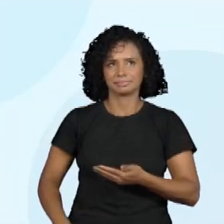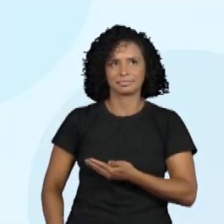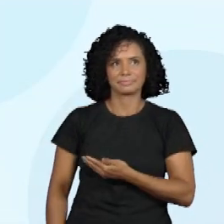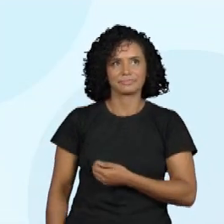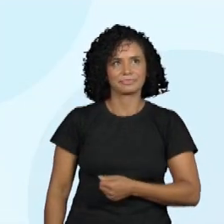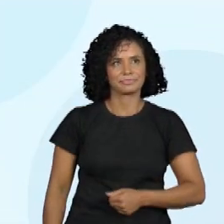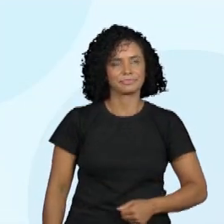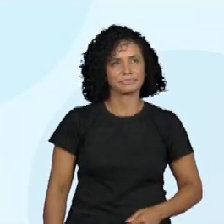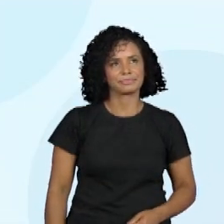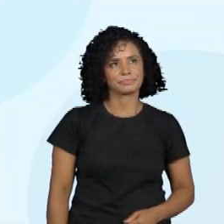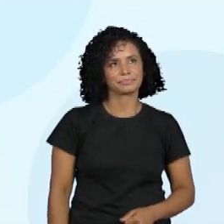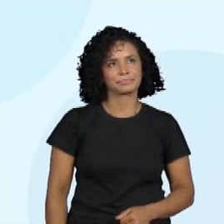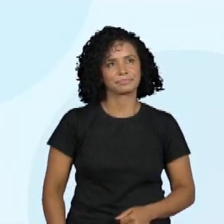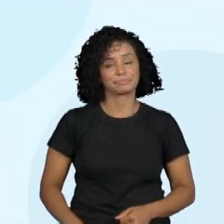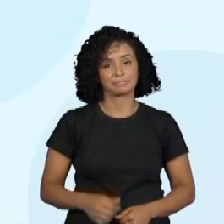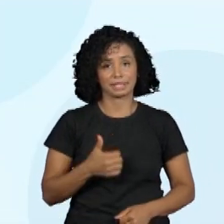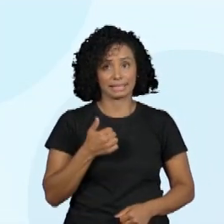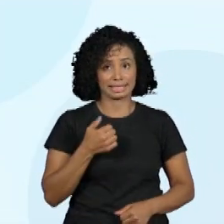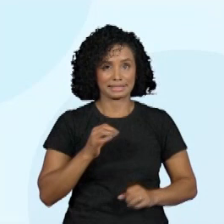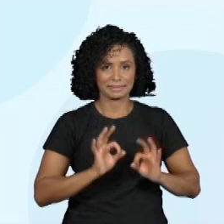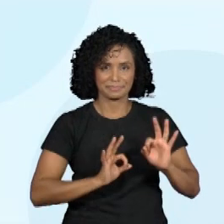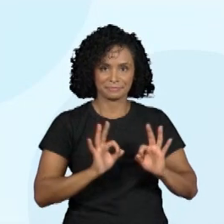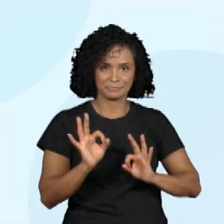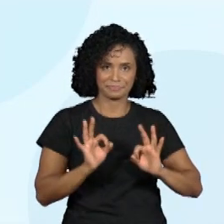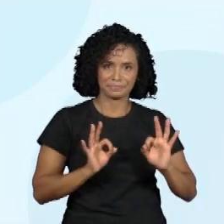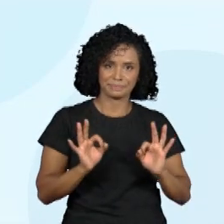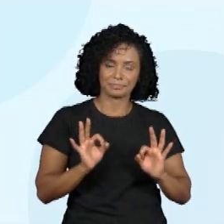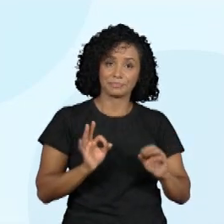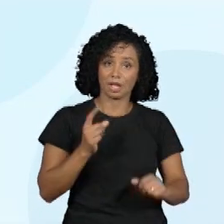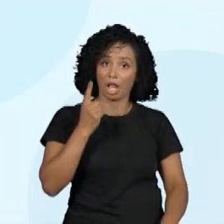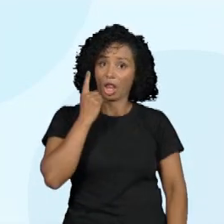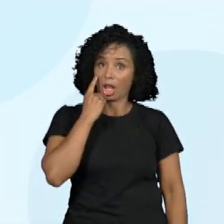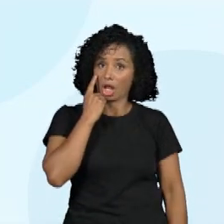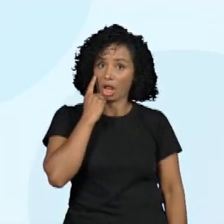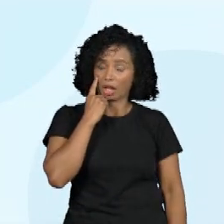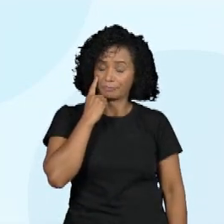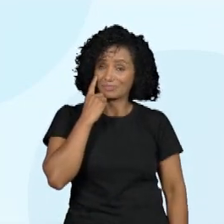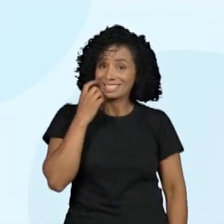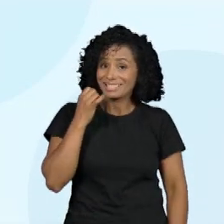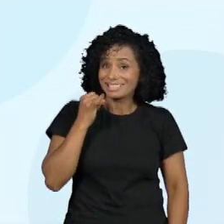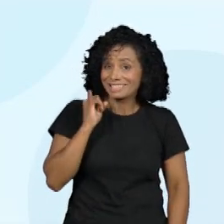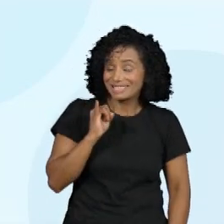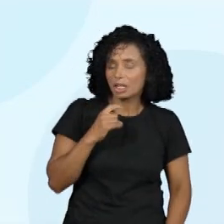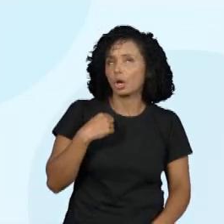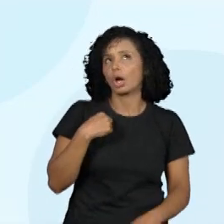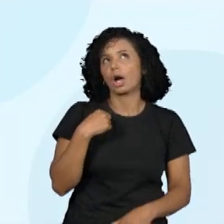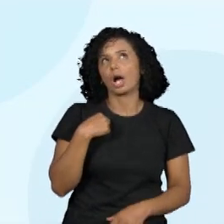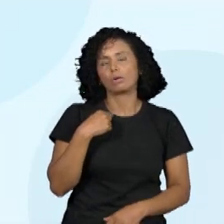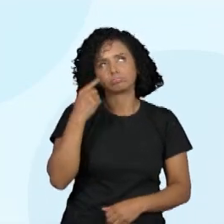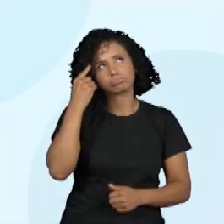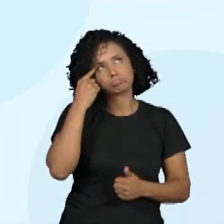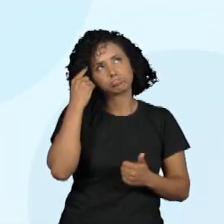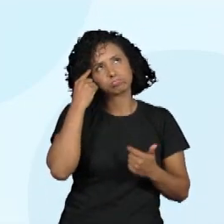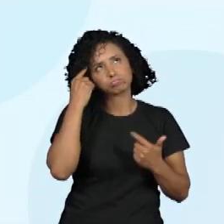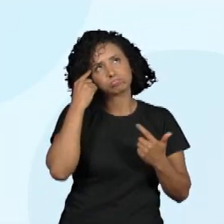deixa eu ativar a caneta, olha só, quando contar até 10,